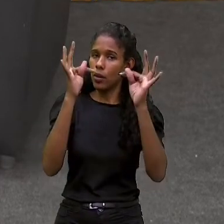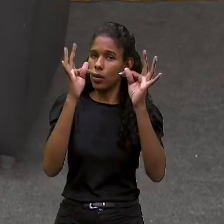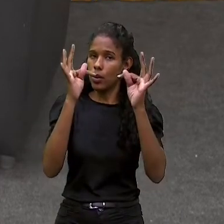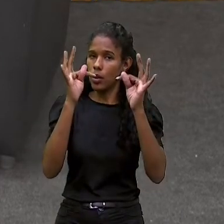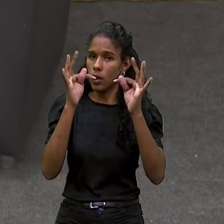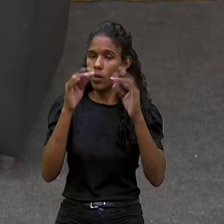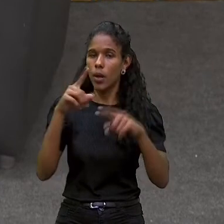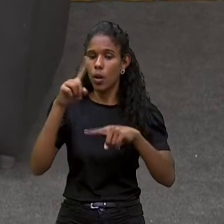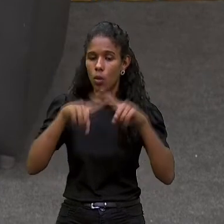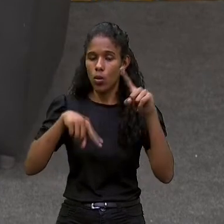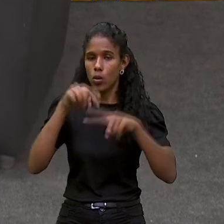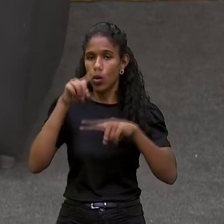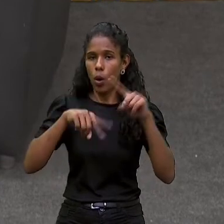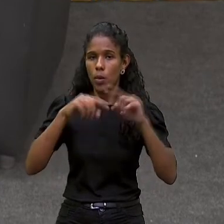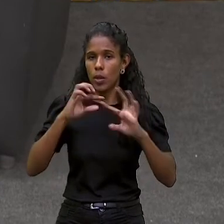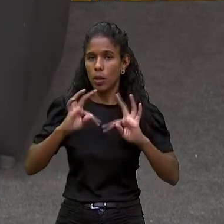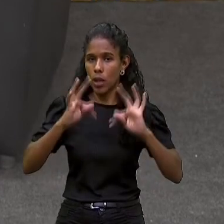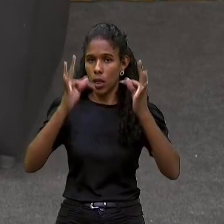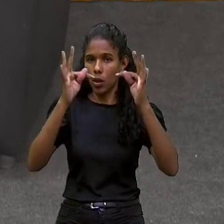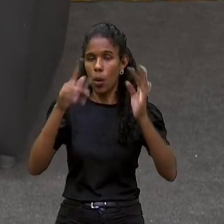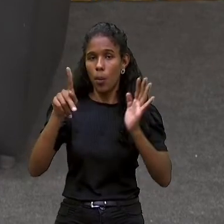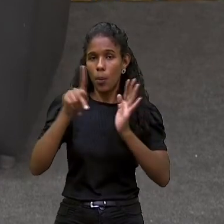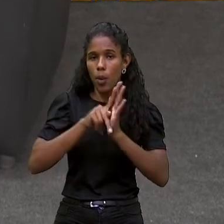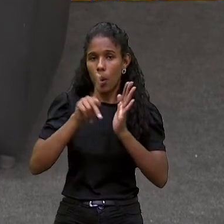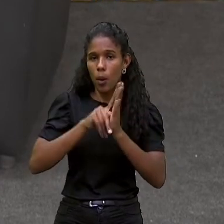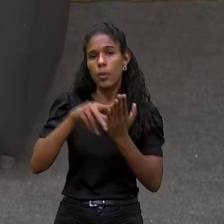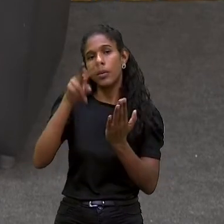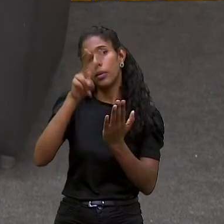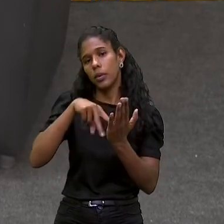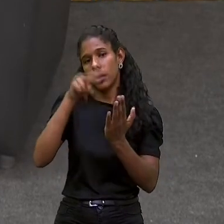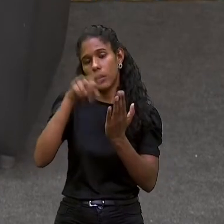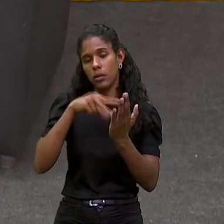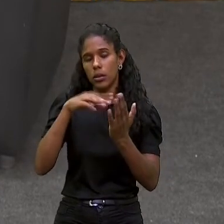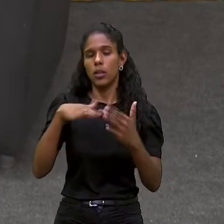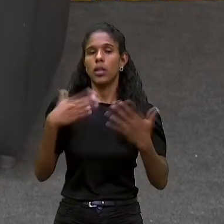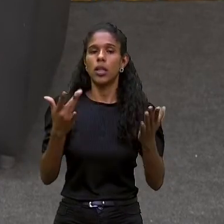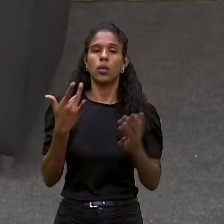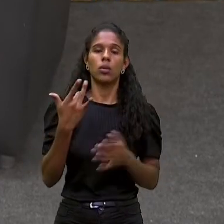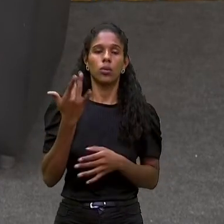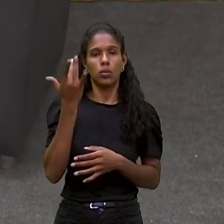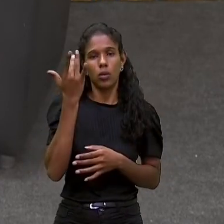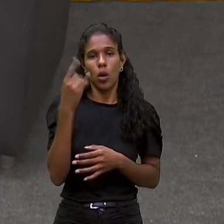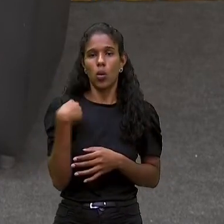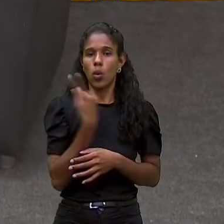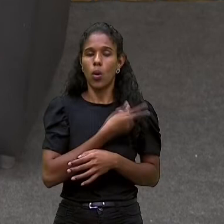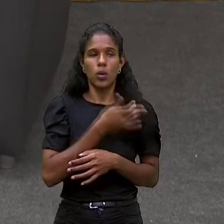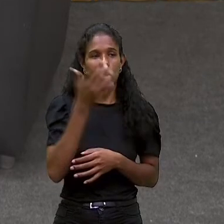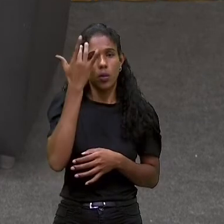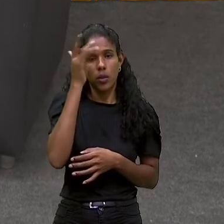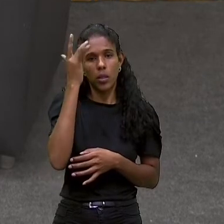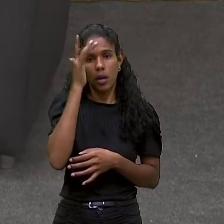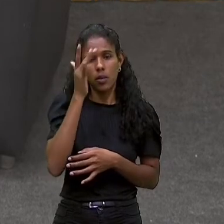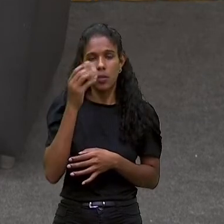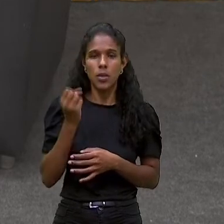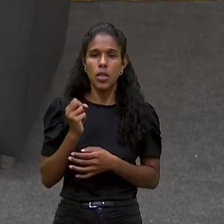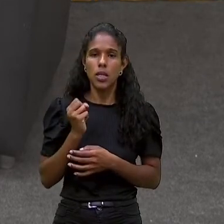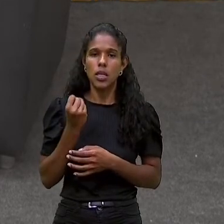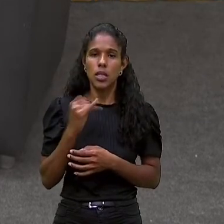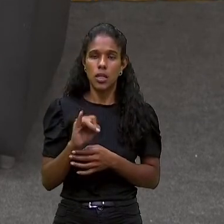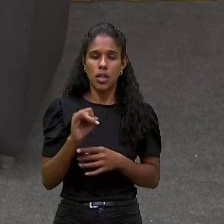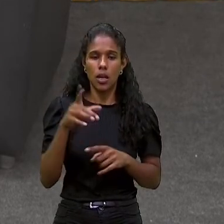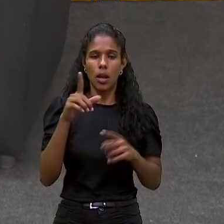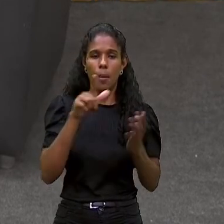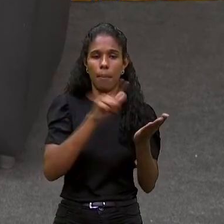e em celular. Esses aparelhos aí, acho que são e-readers, né? Esses aparelhos, algumas empresas fabricam alguns.